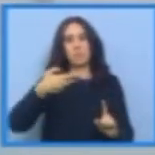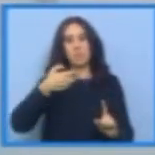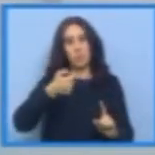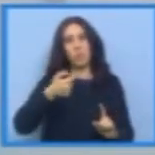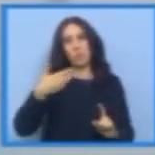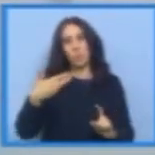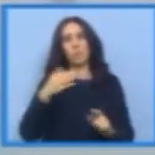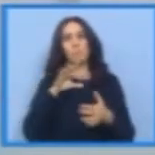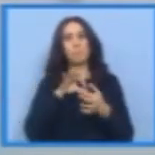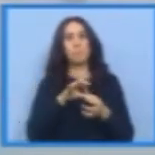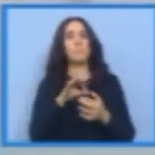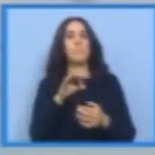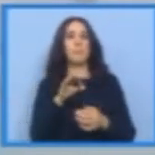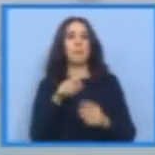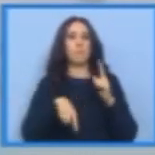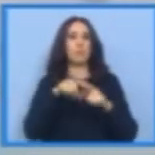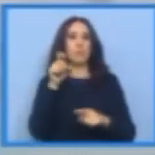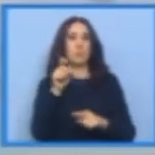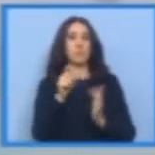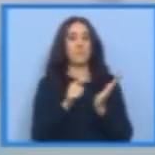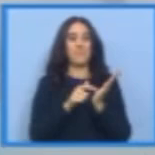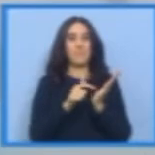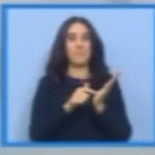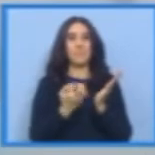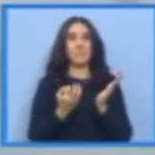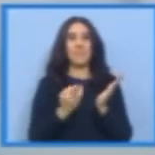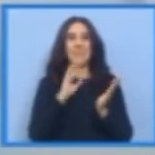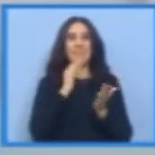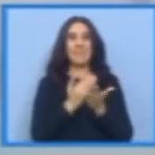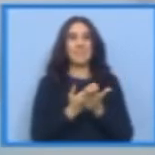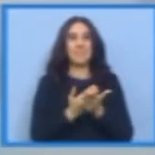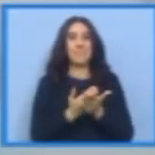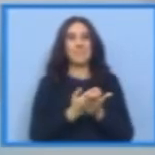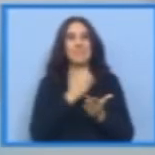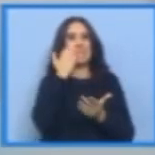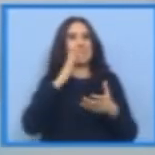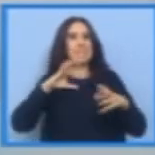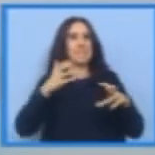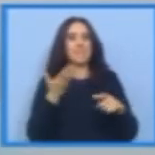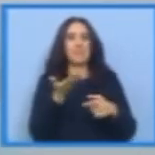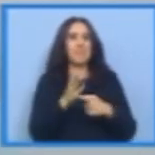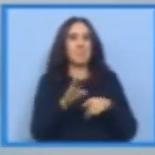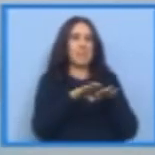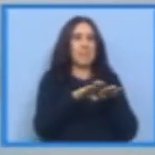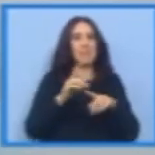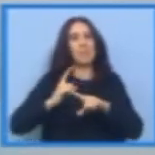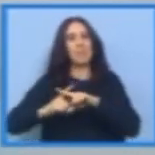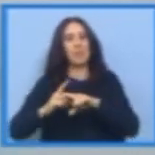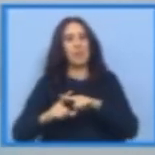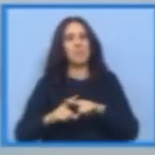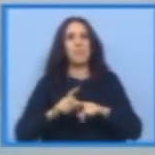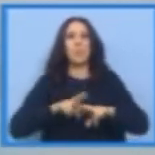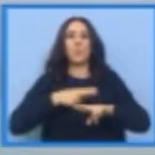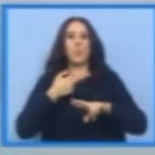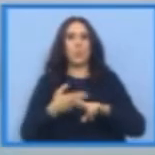refugiados. Porque foi ela que, de alguma maneira, provocou esta crise, nomeadamente na Itália e na Grécia, que ficaram